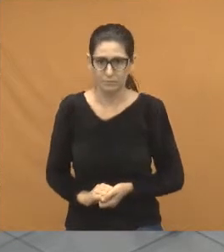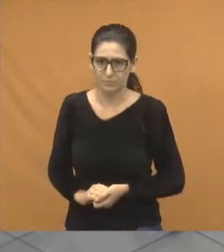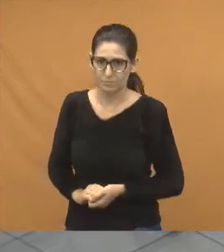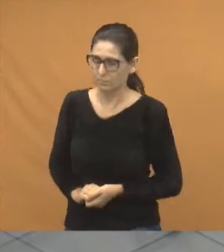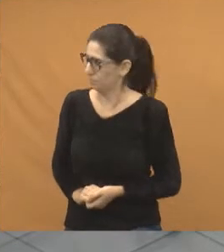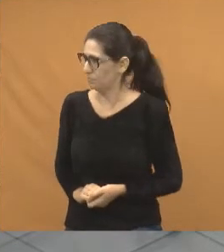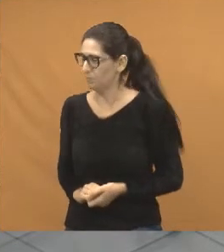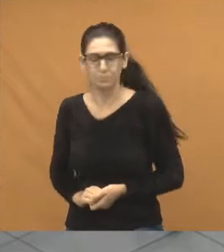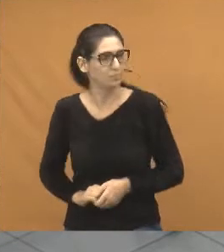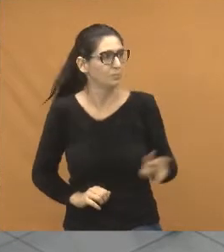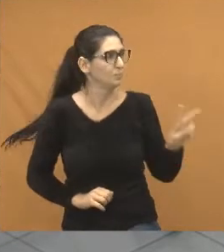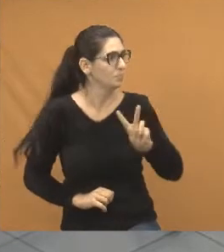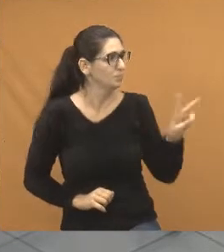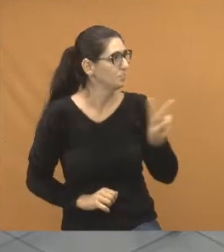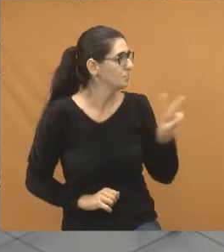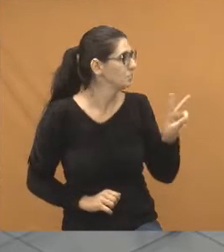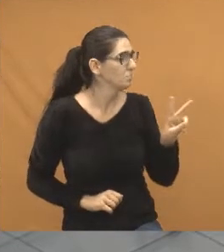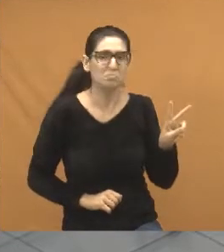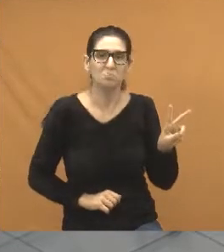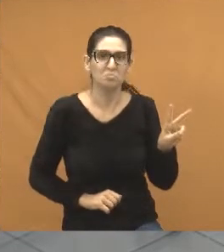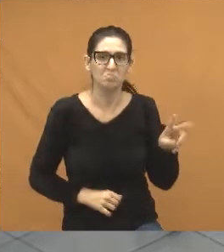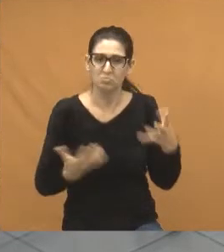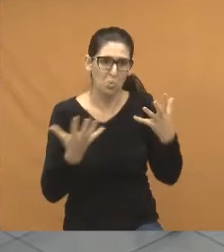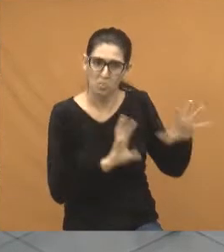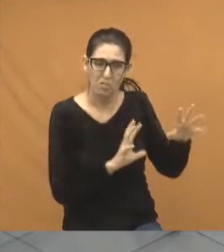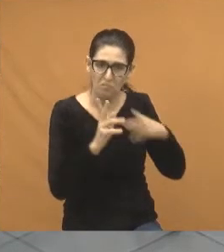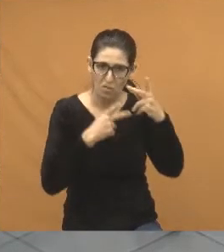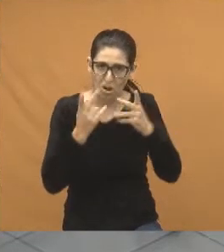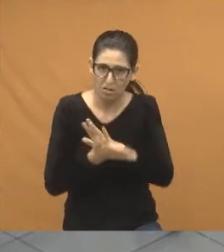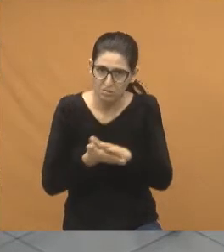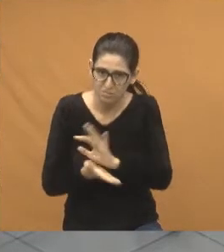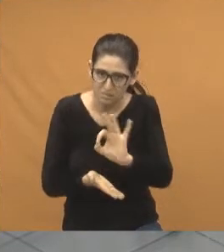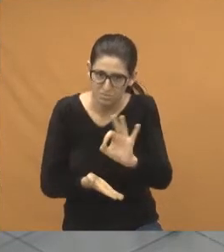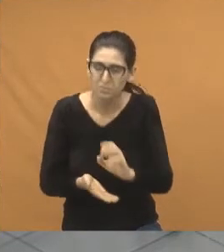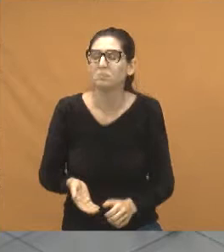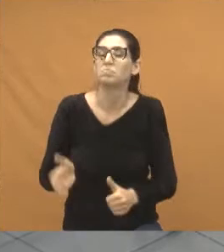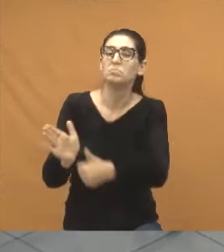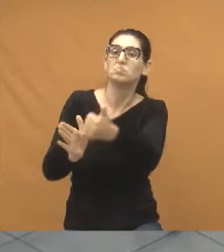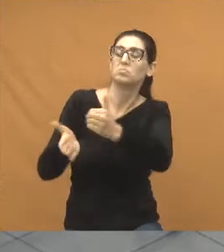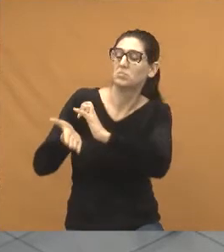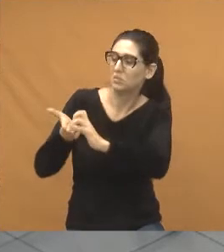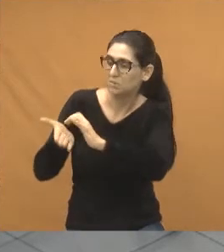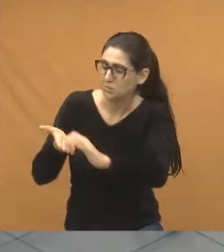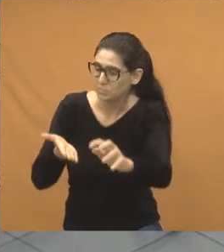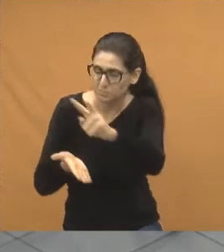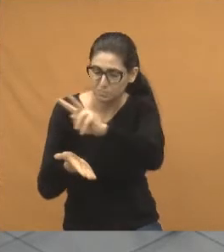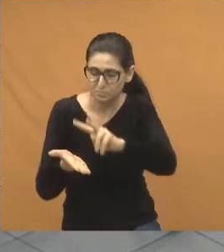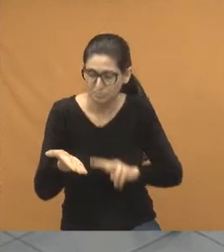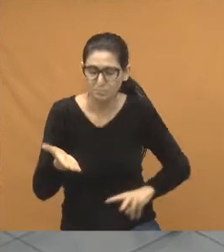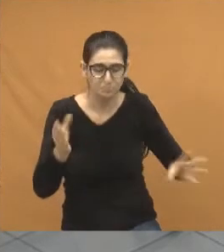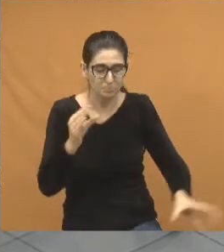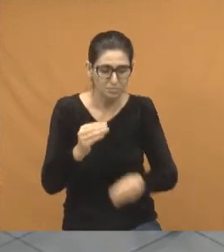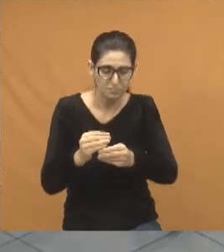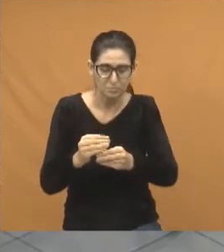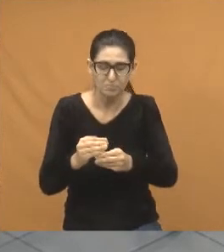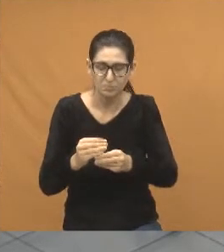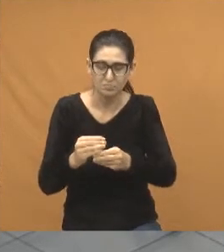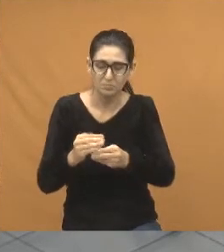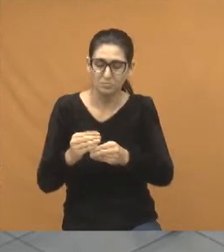Não havendo mais nenhum vereador desejando discutir a matéria, peço ao primeiro secretário que proceda à leitura da emenda.